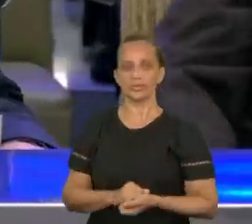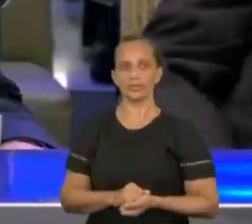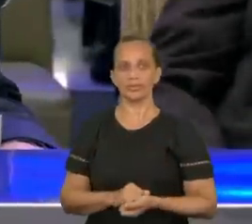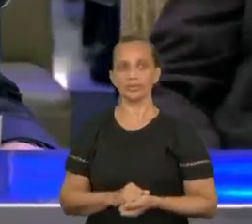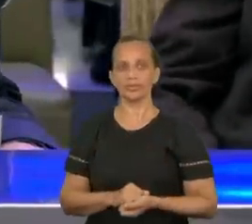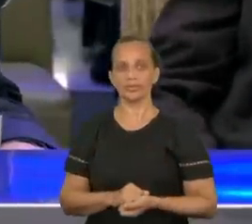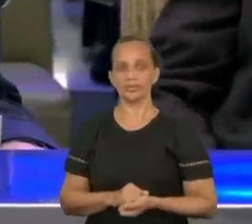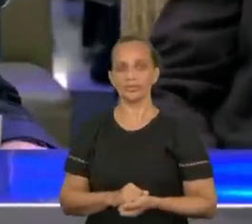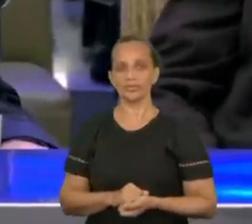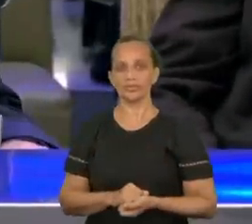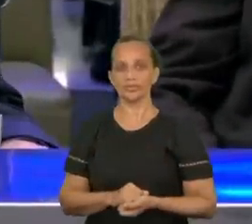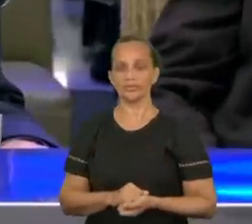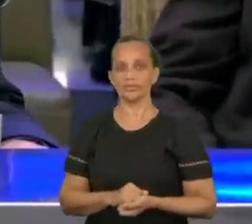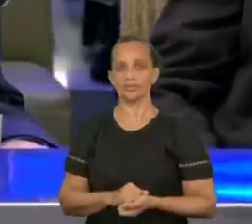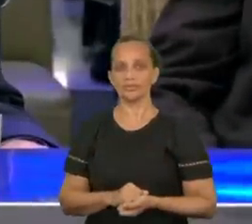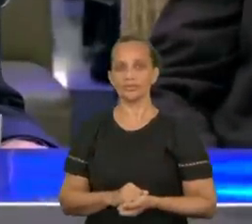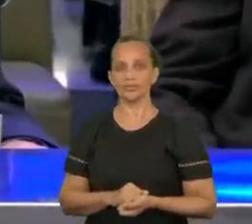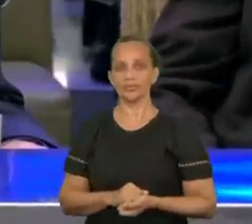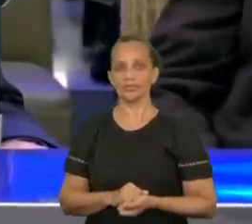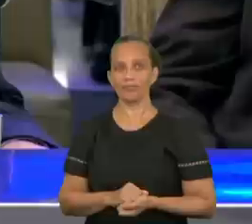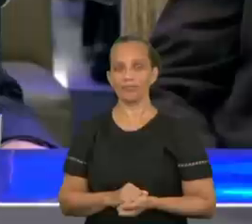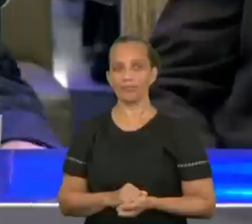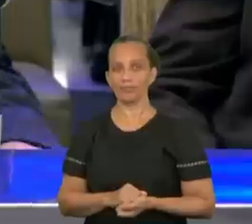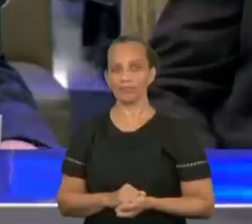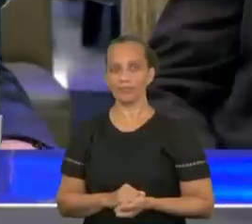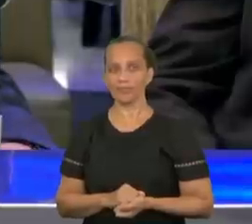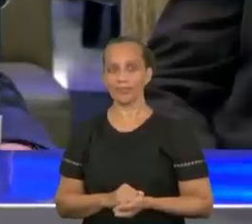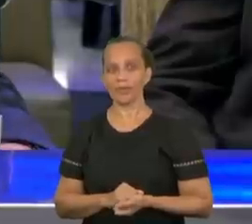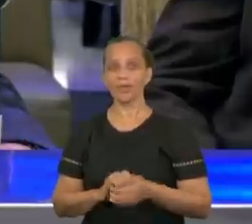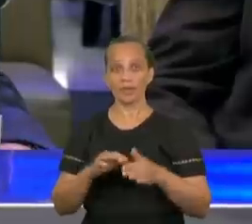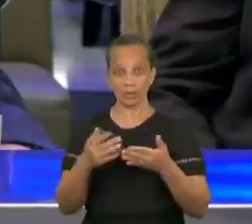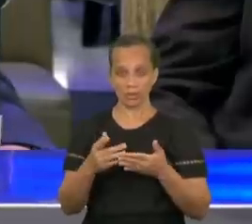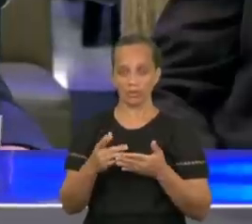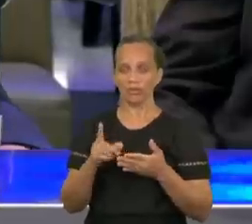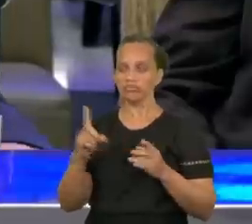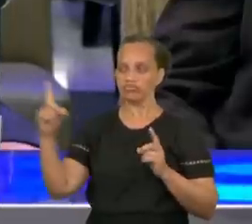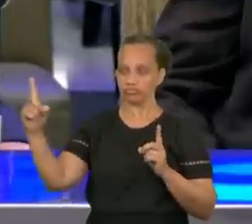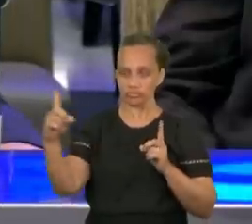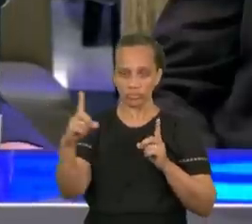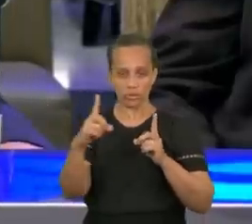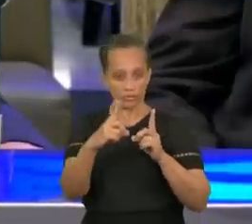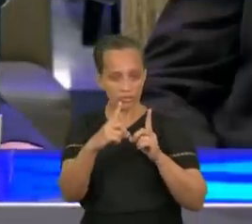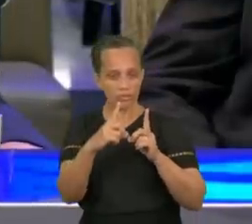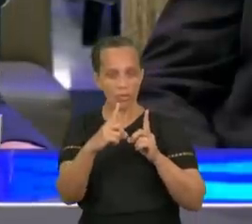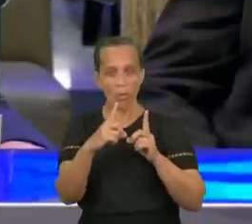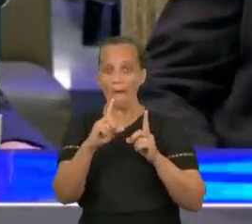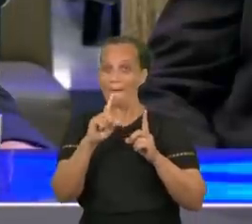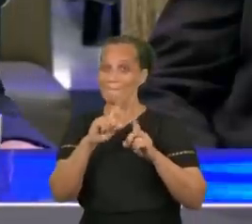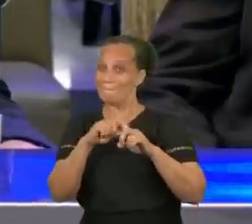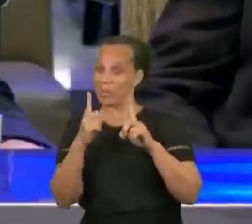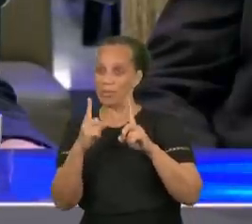ti e tu não te convertas a eles ou a ejos como a gente